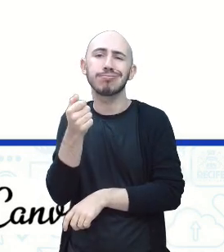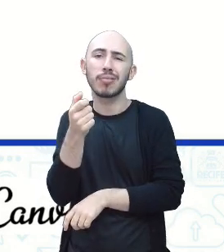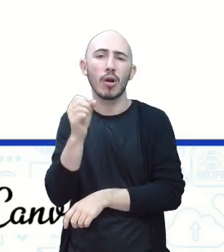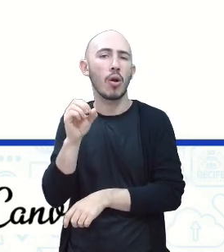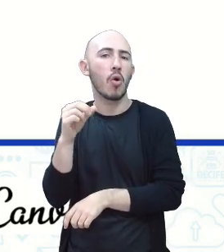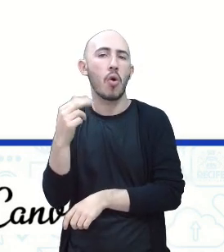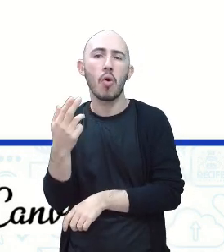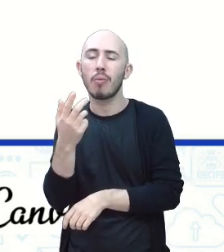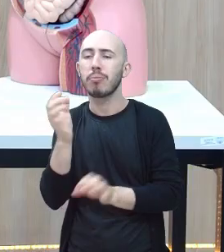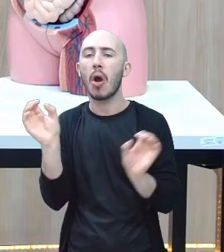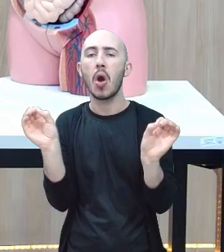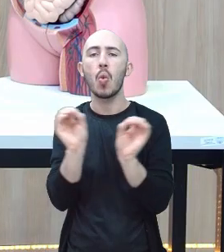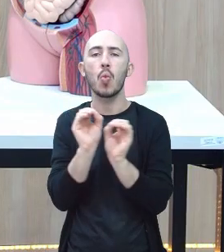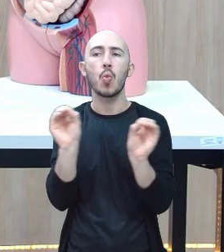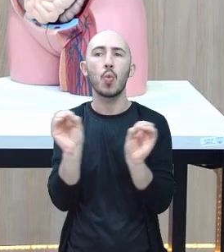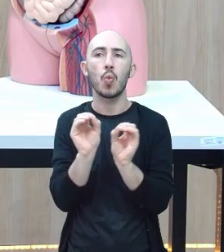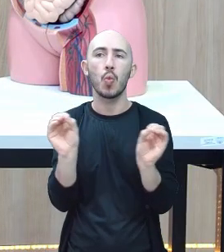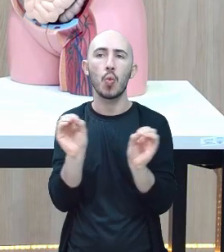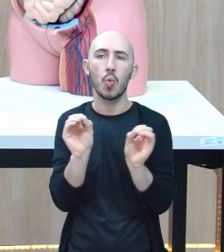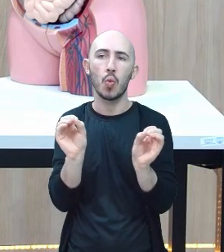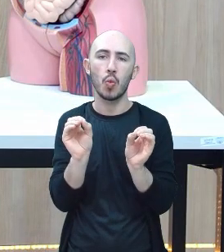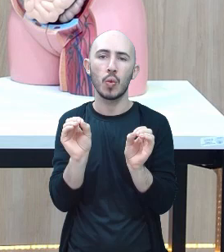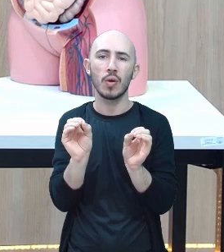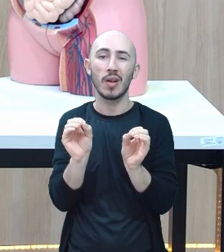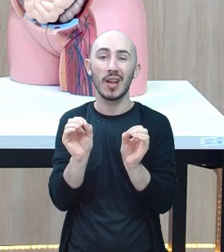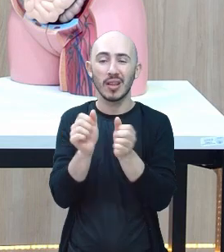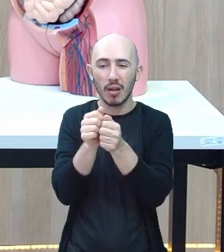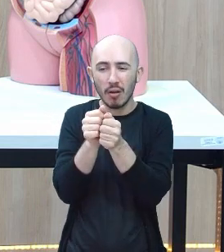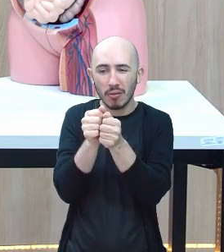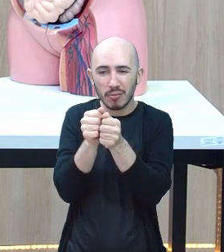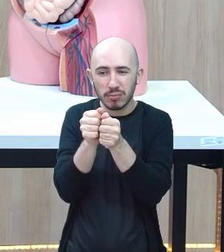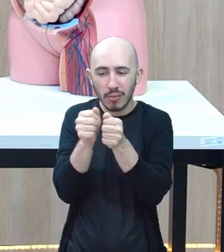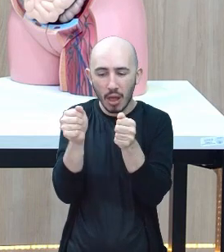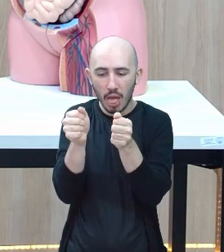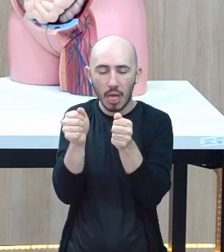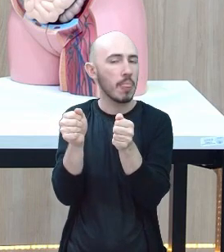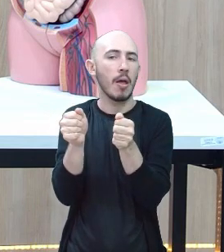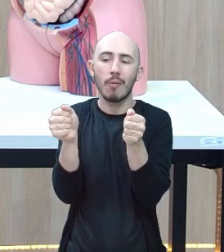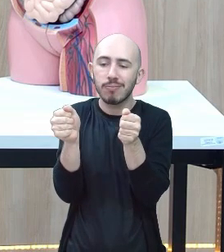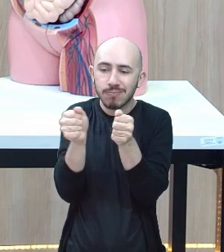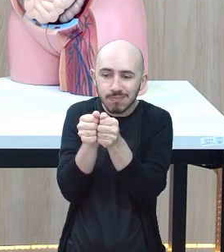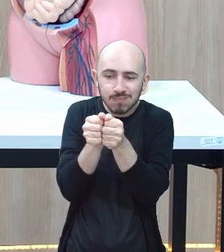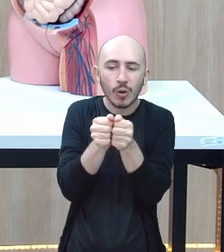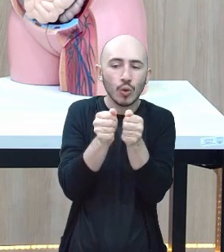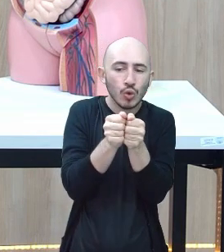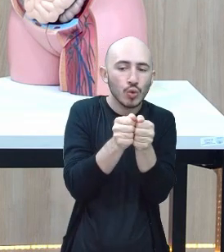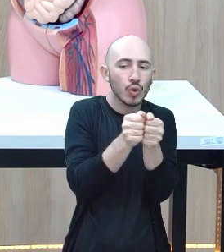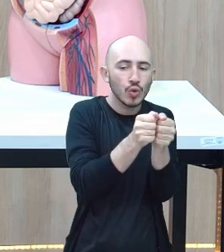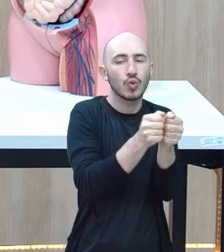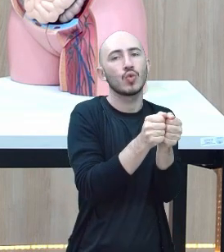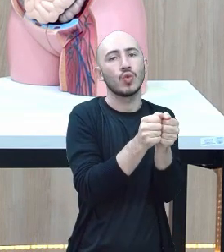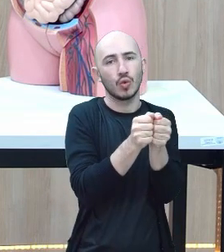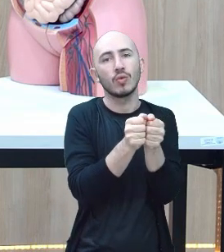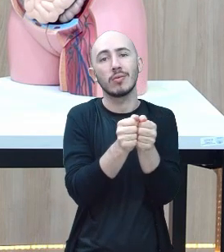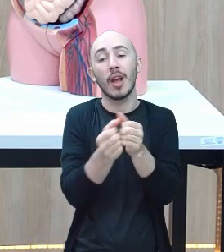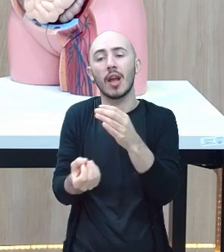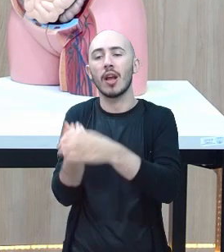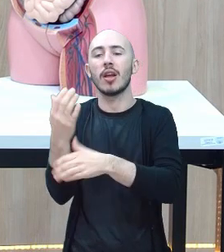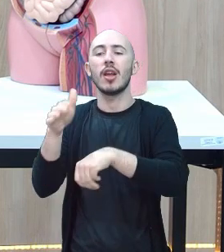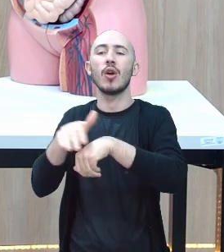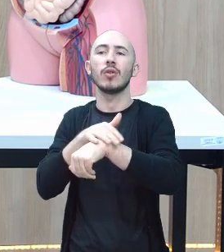intercelular. Então, elas não possuem nenhum afastamento. Elas estão bem juntas para formar o